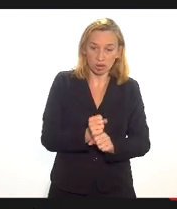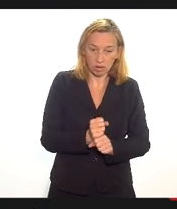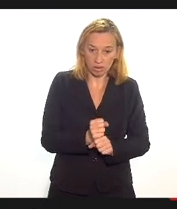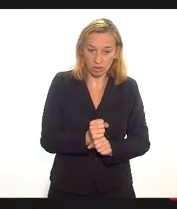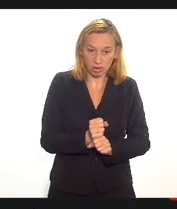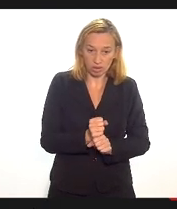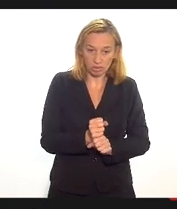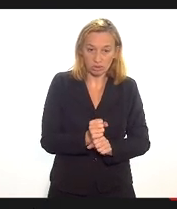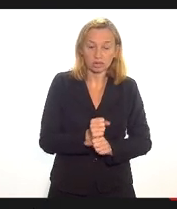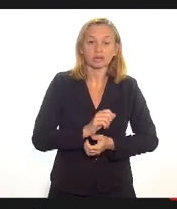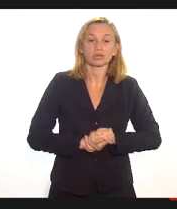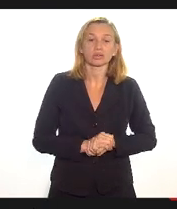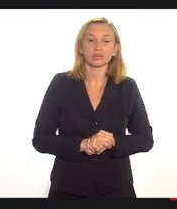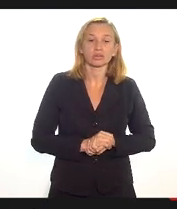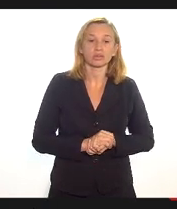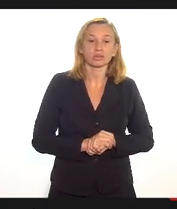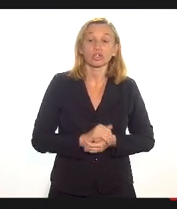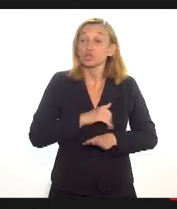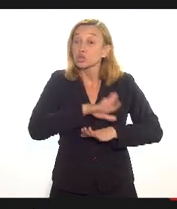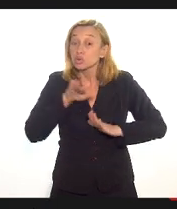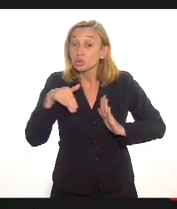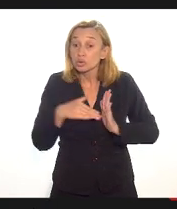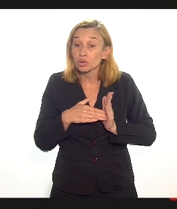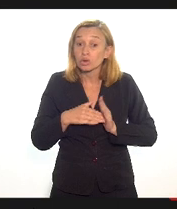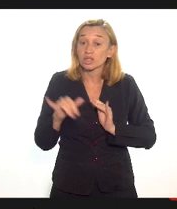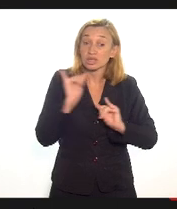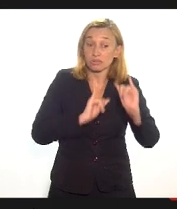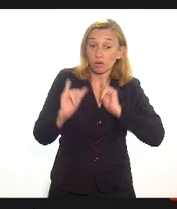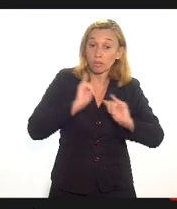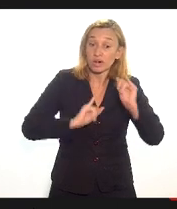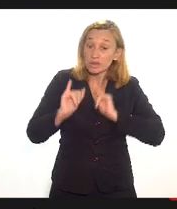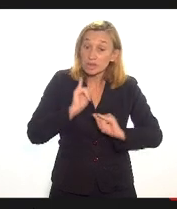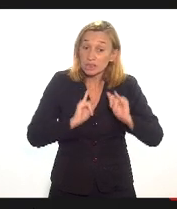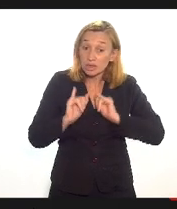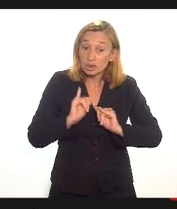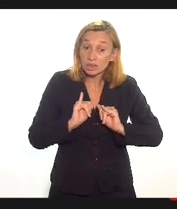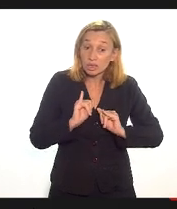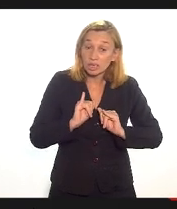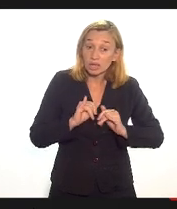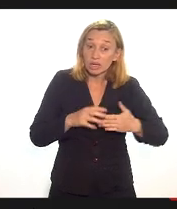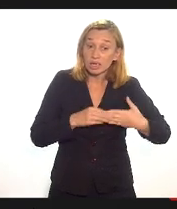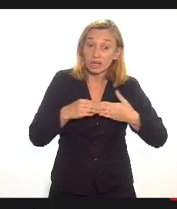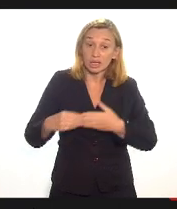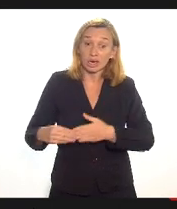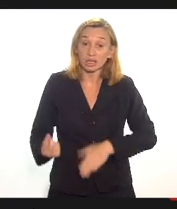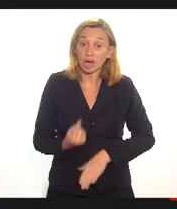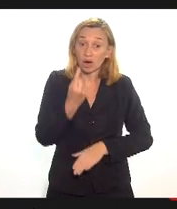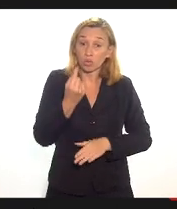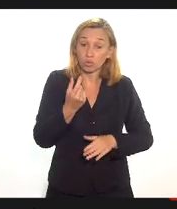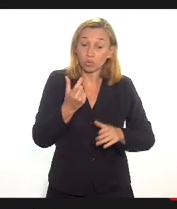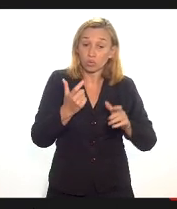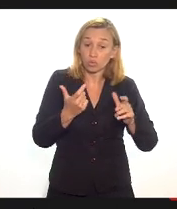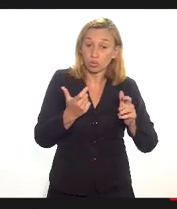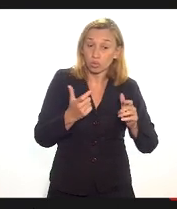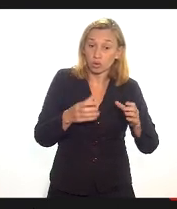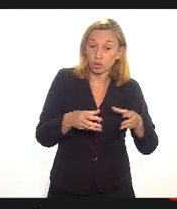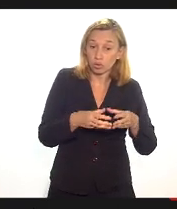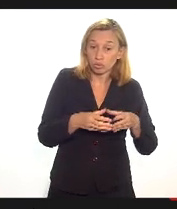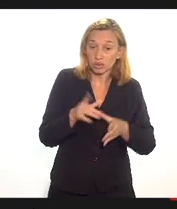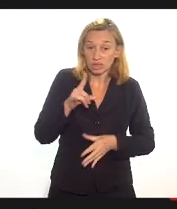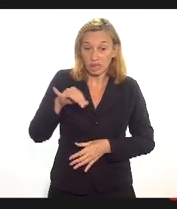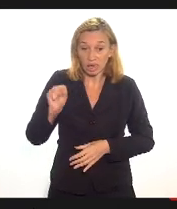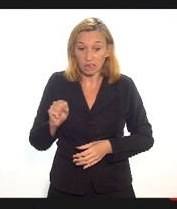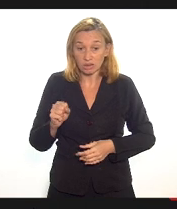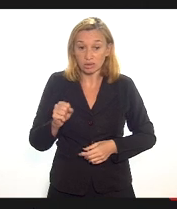auditagem desses cálculos, toda essa informação ela é dirigida a um banco de dados que é gerenciado pelo